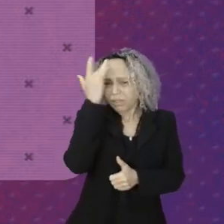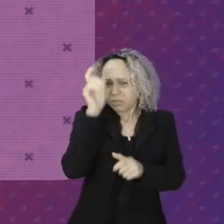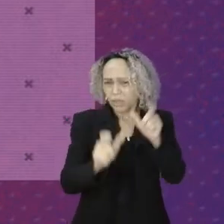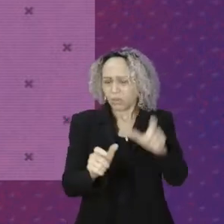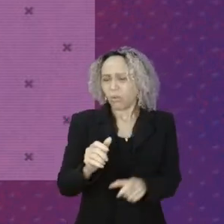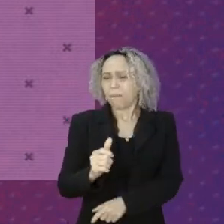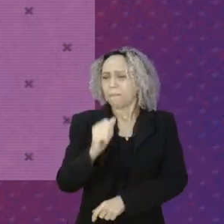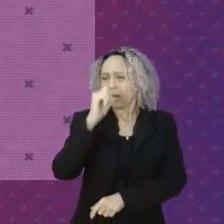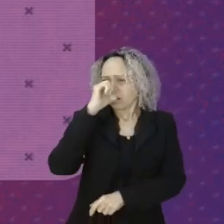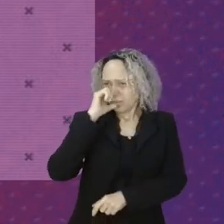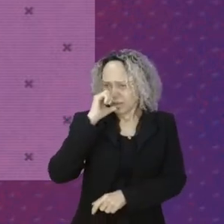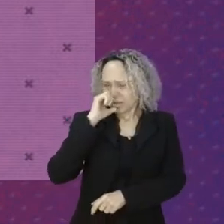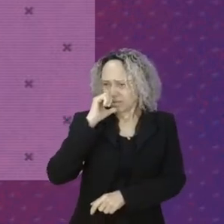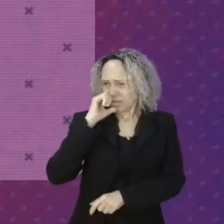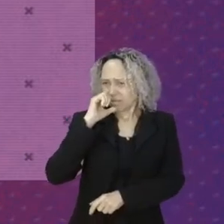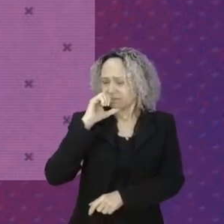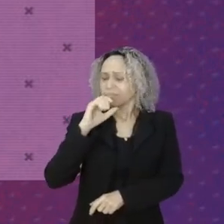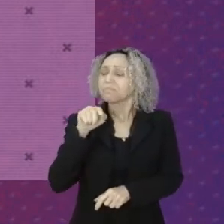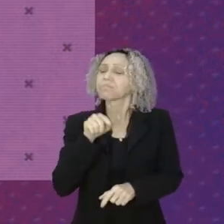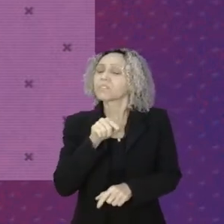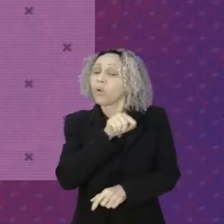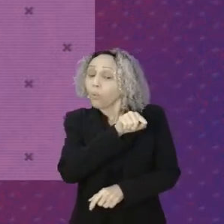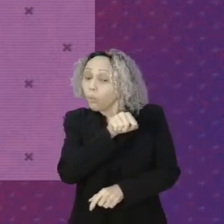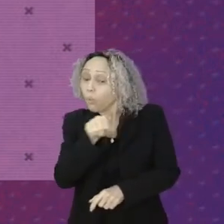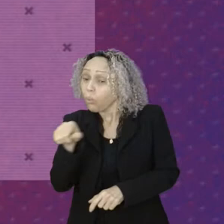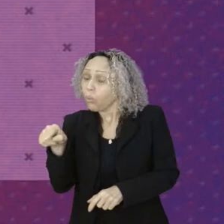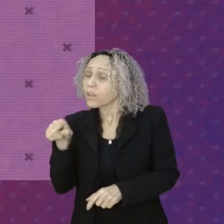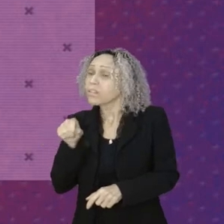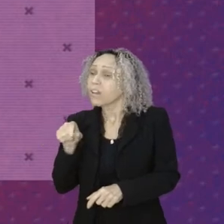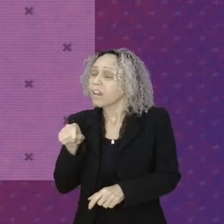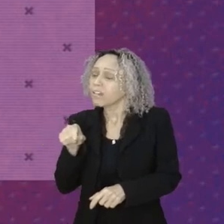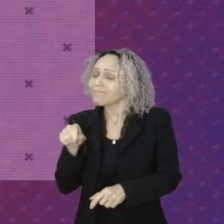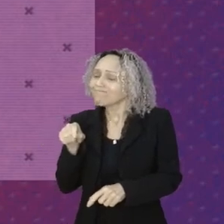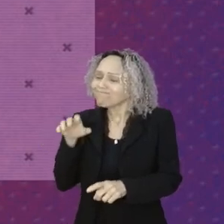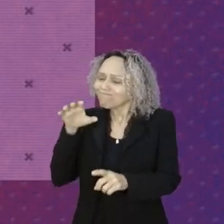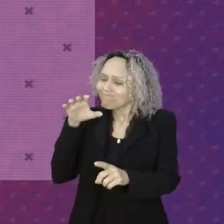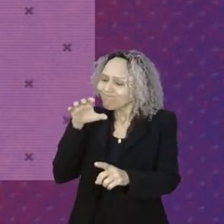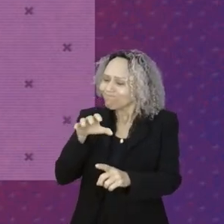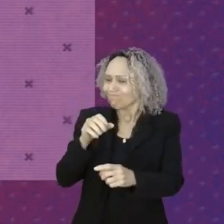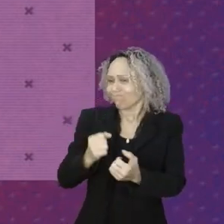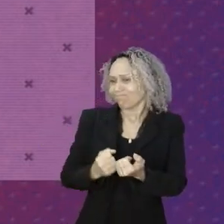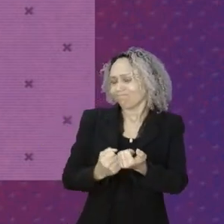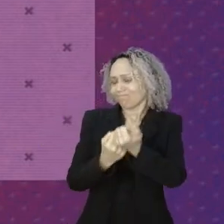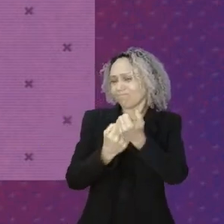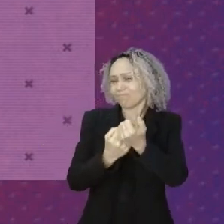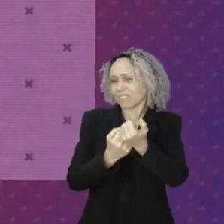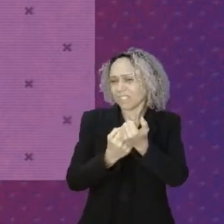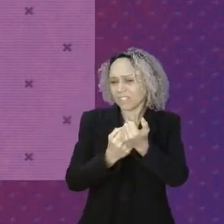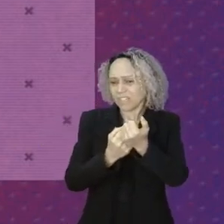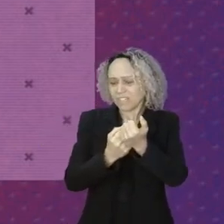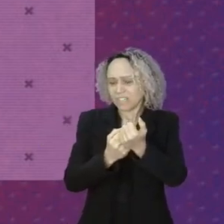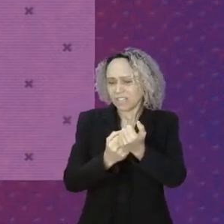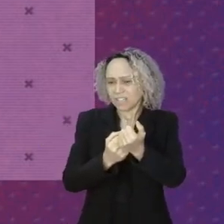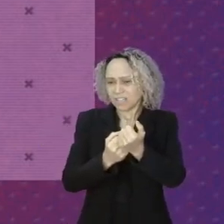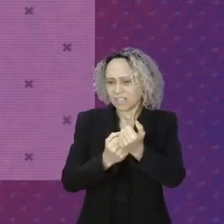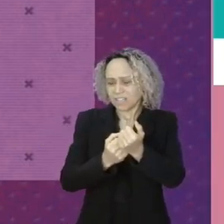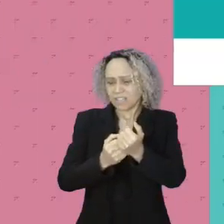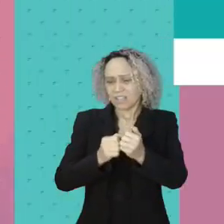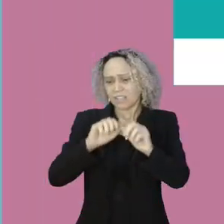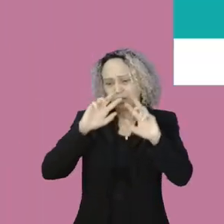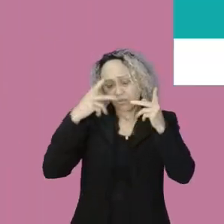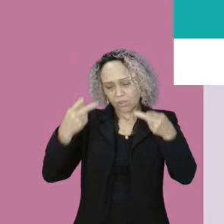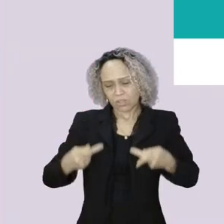bebem. Ou seja, tudo isso influencia no comportamento de um ser humano. E é isso que o Estado